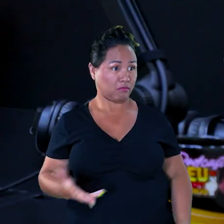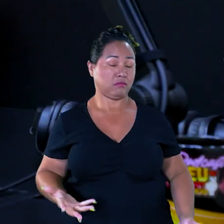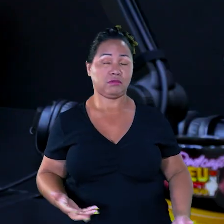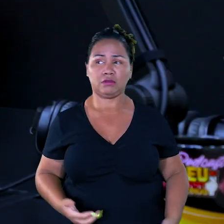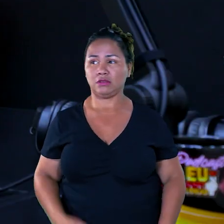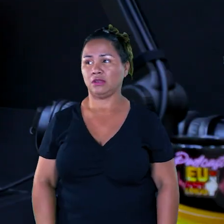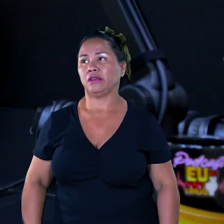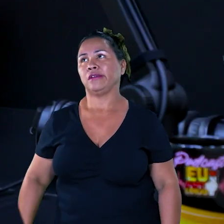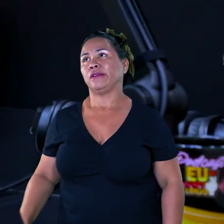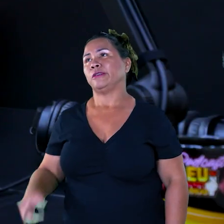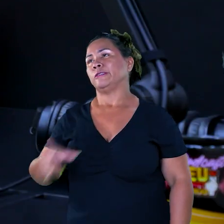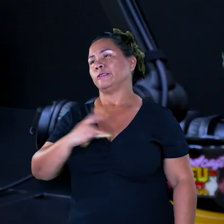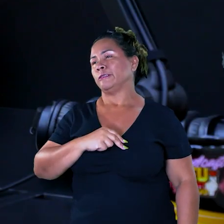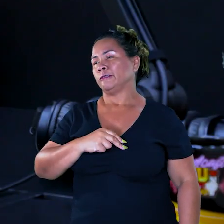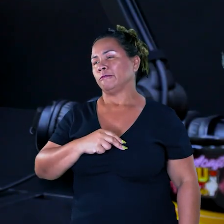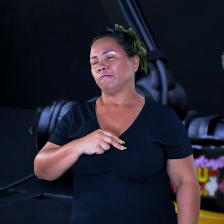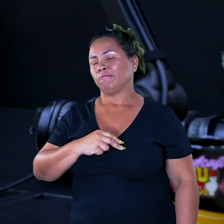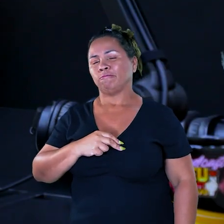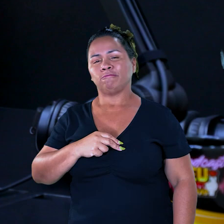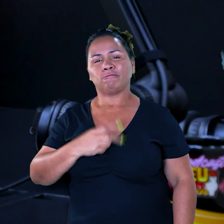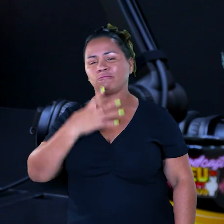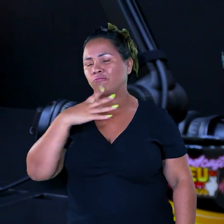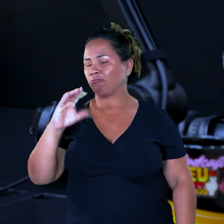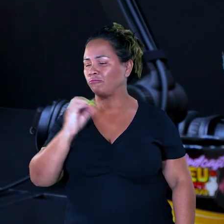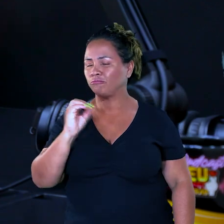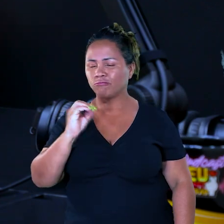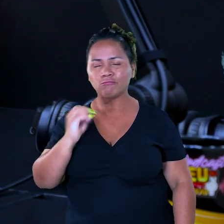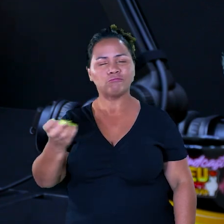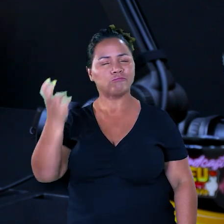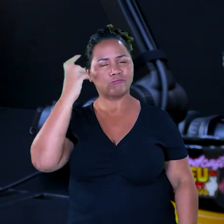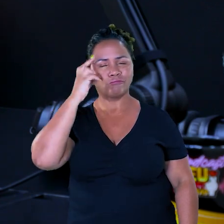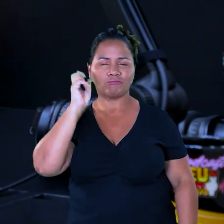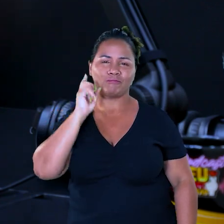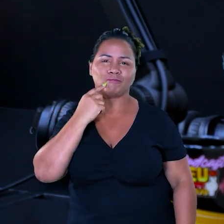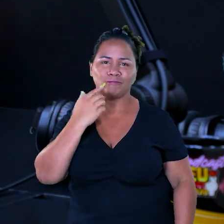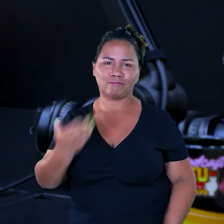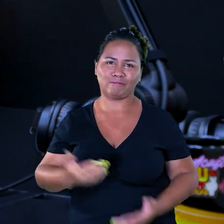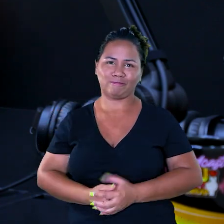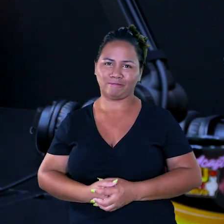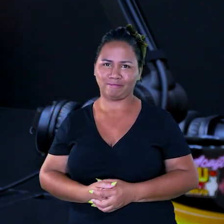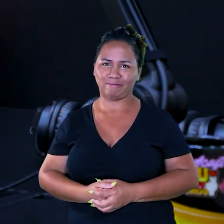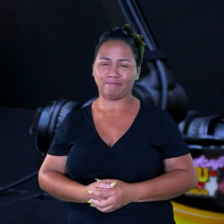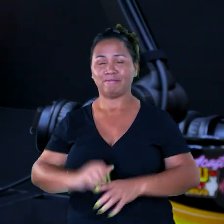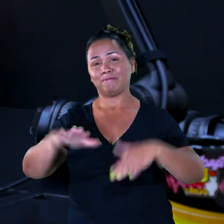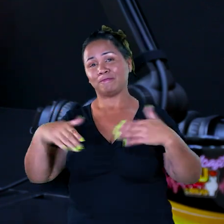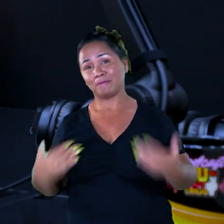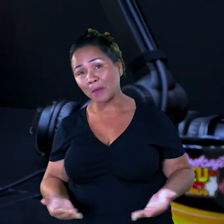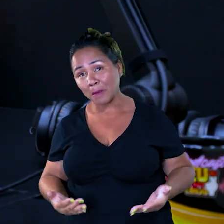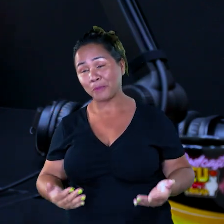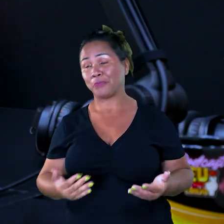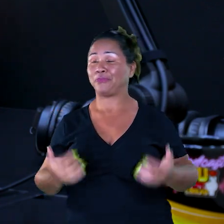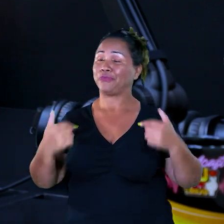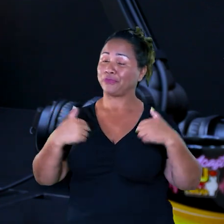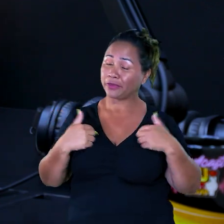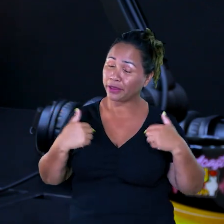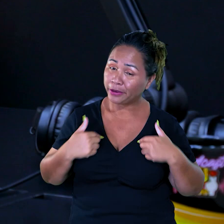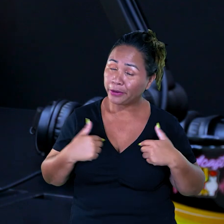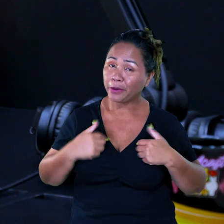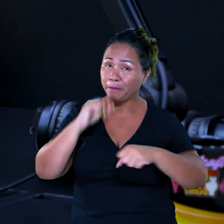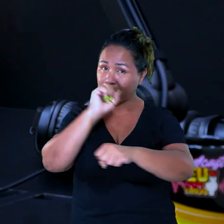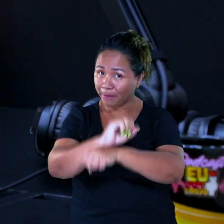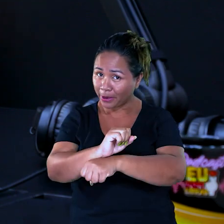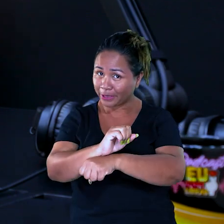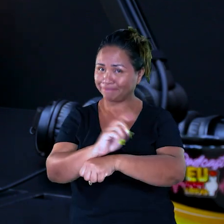estava querendo te dizer. Exatamente. Aí foi onde eu falei assim, cara, eu preciso aprender mais. Aí fui fazendo outros cursos, e todo ano de lá pra cá,